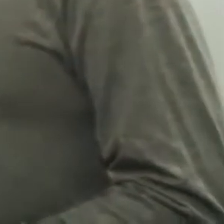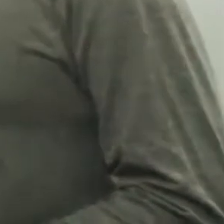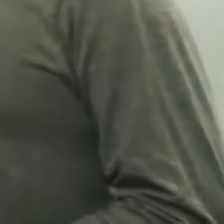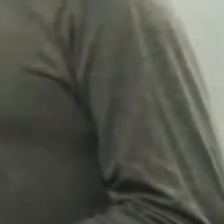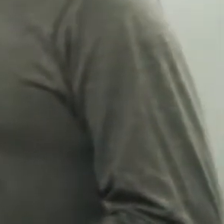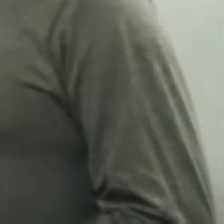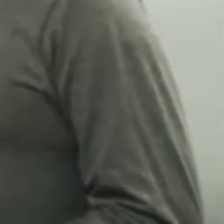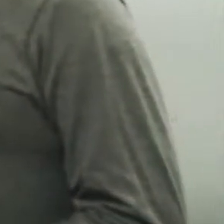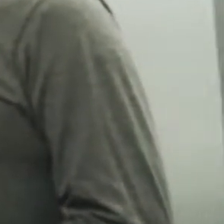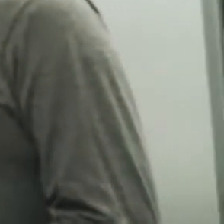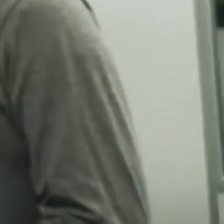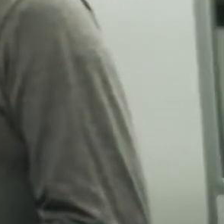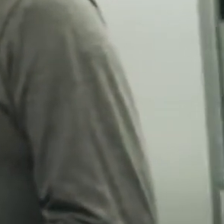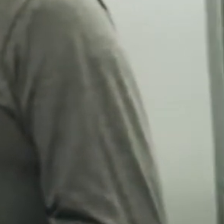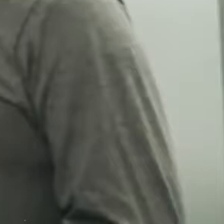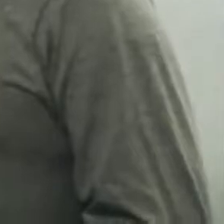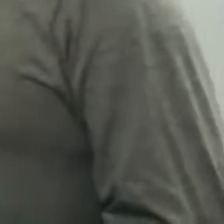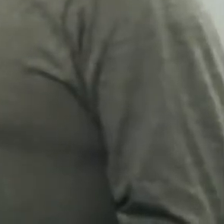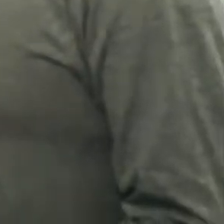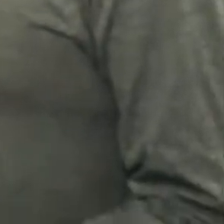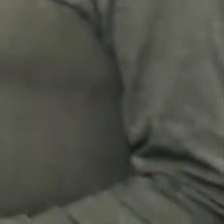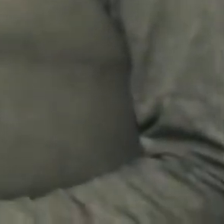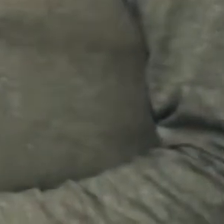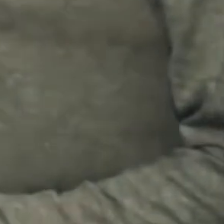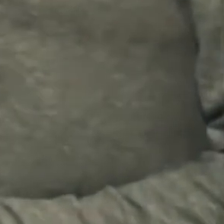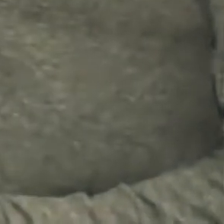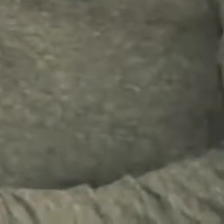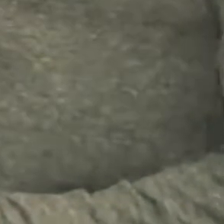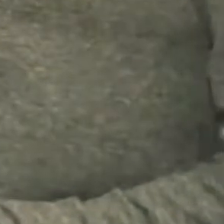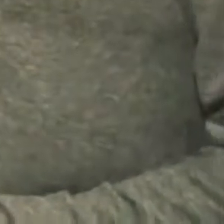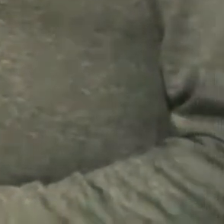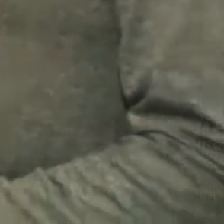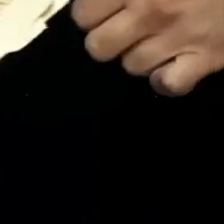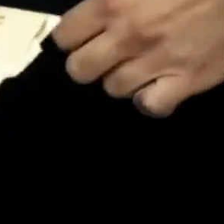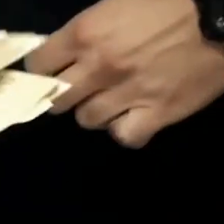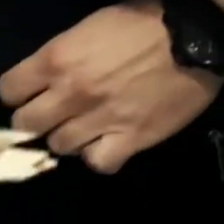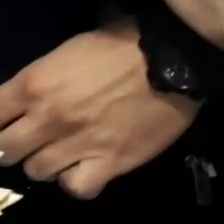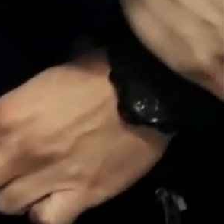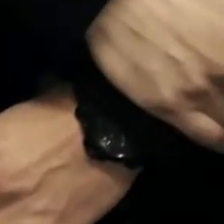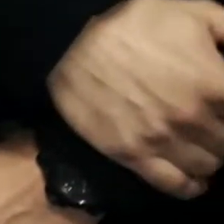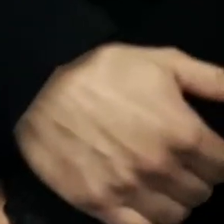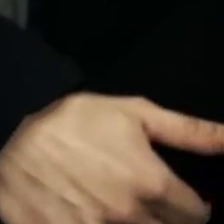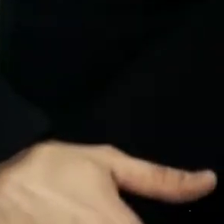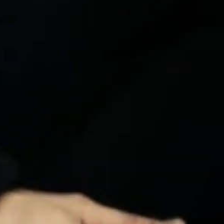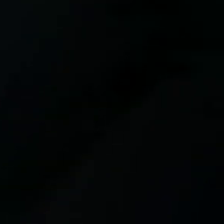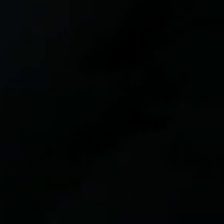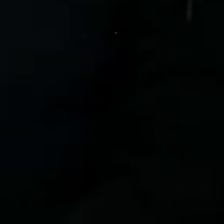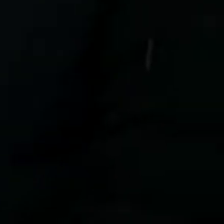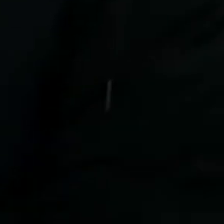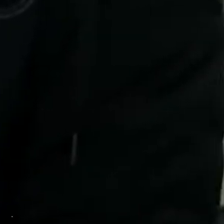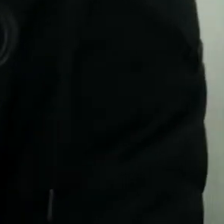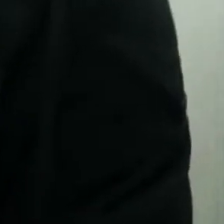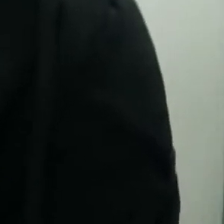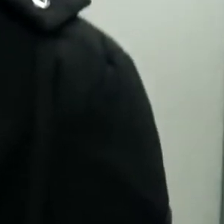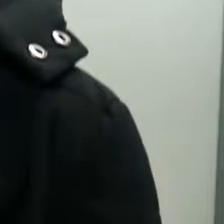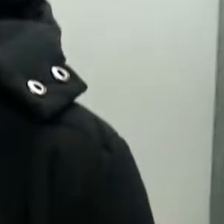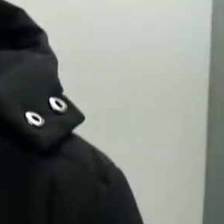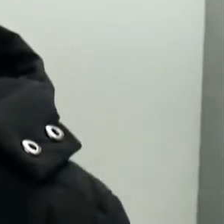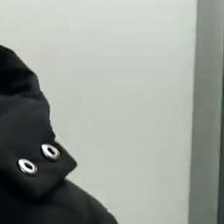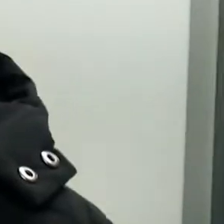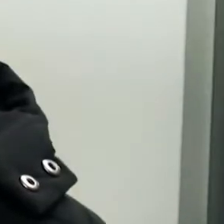aposentado, ele lembra dos detalhes do caso que também mobilizou população e a imprensa da